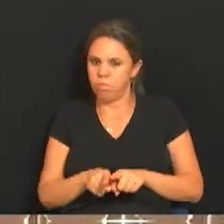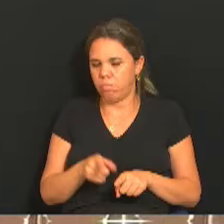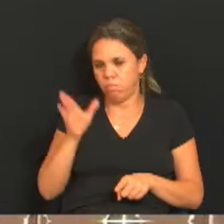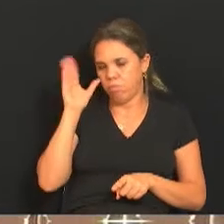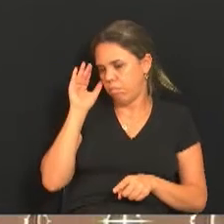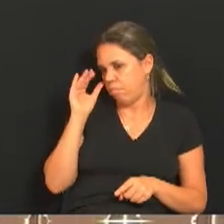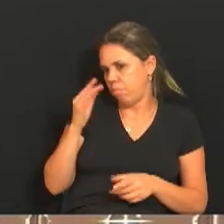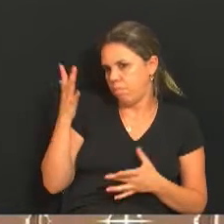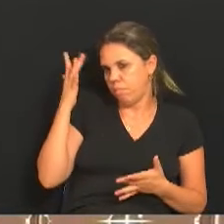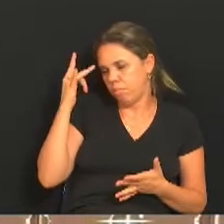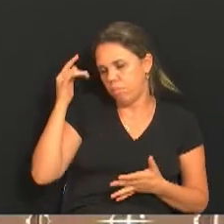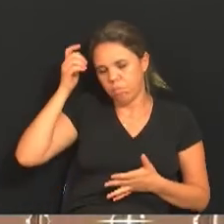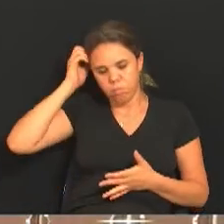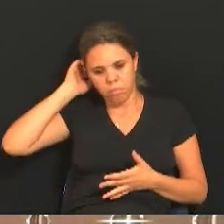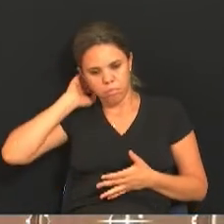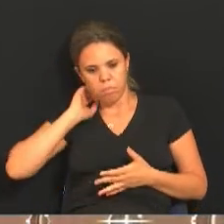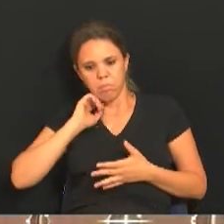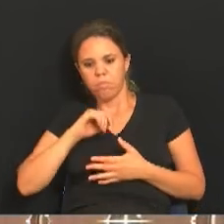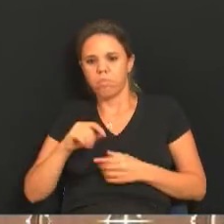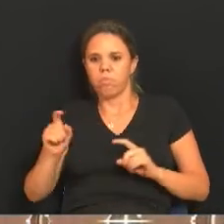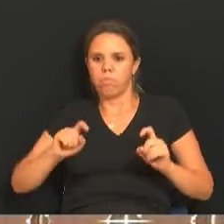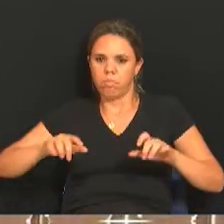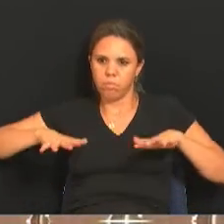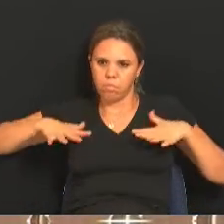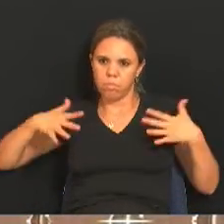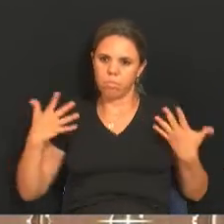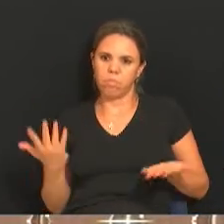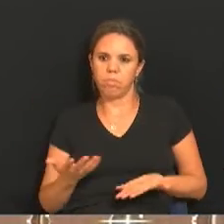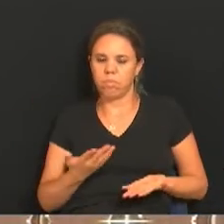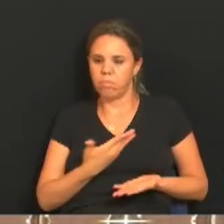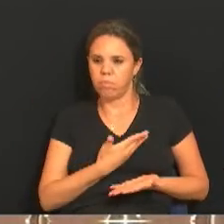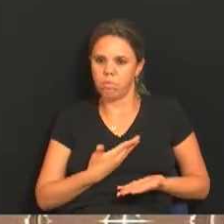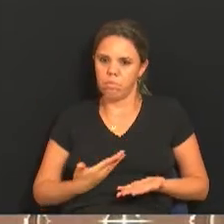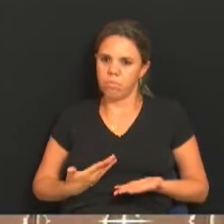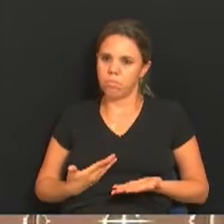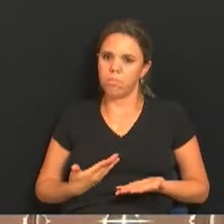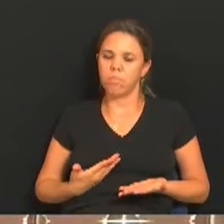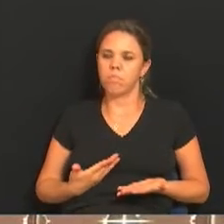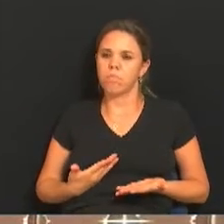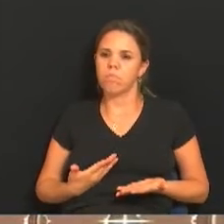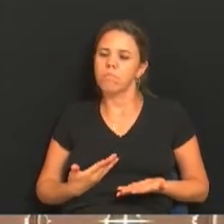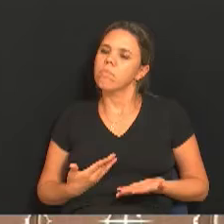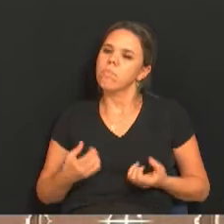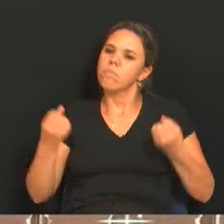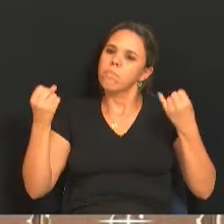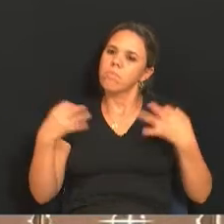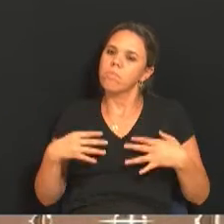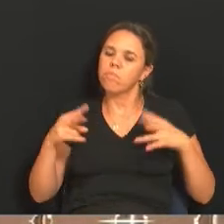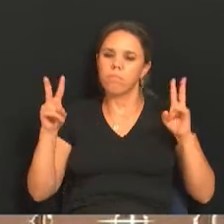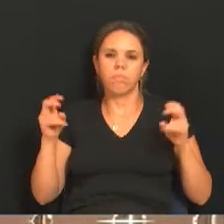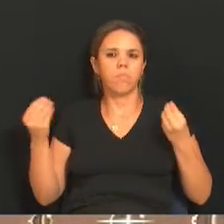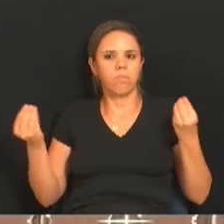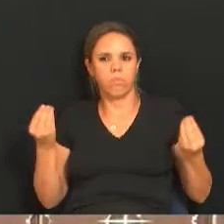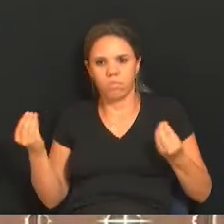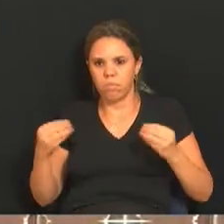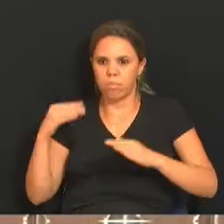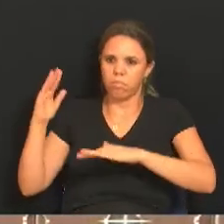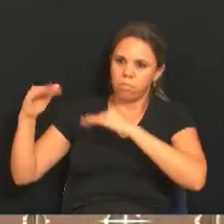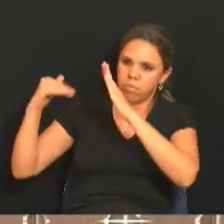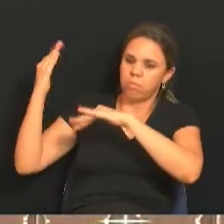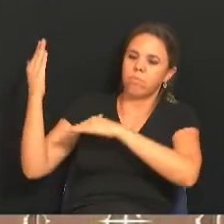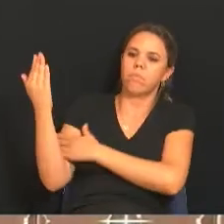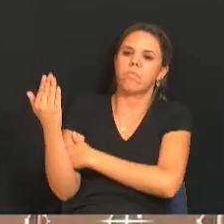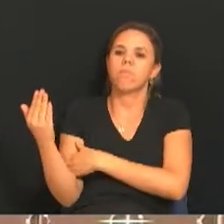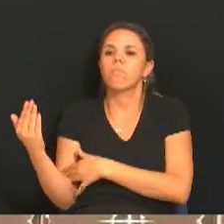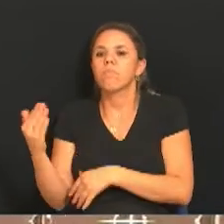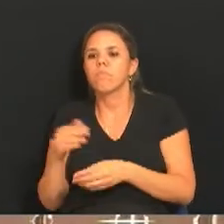estarão amanhã nessa audiência lá com o Ministério Público e vão poder dar os seus relatos de como vem sendo